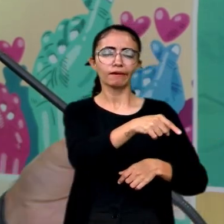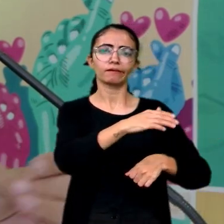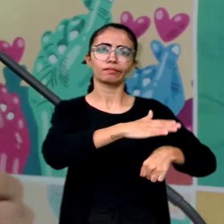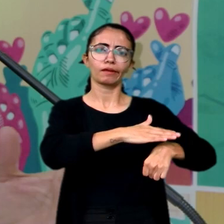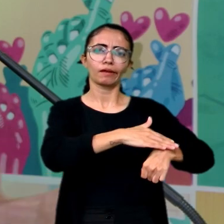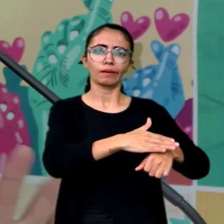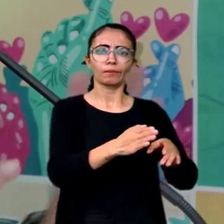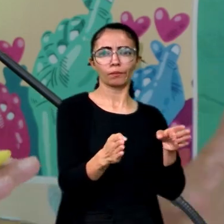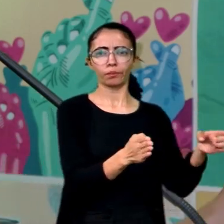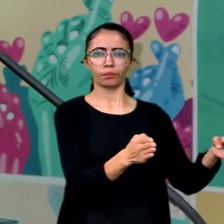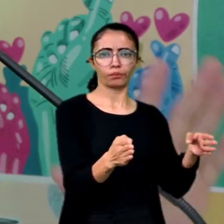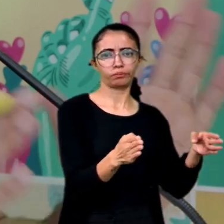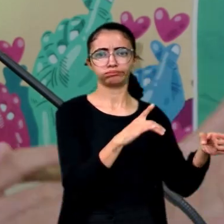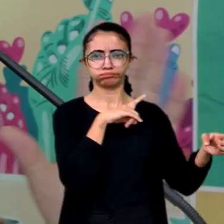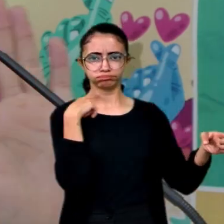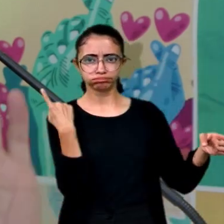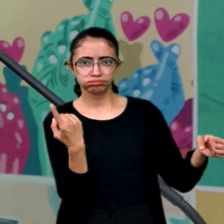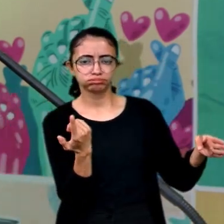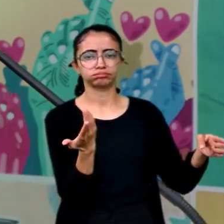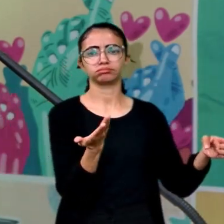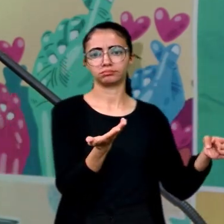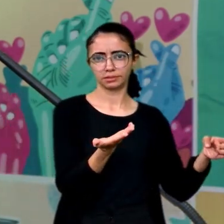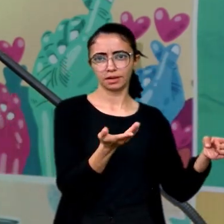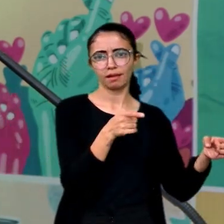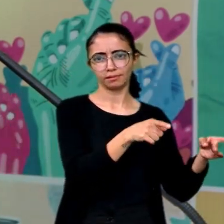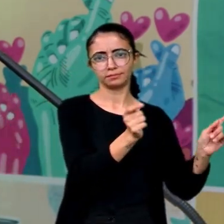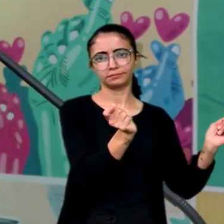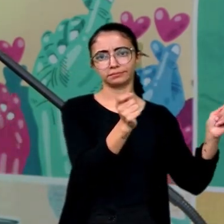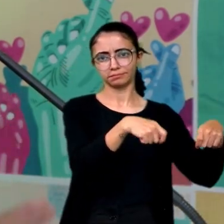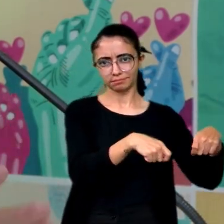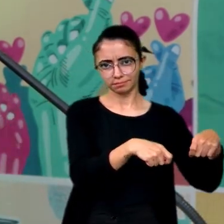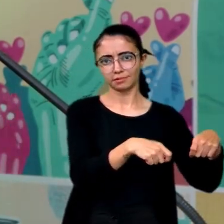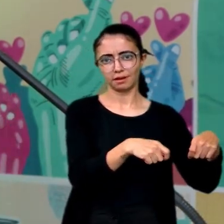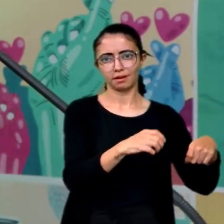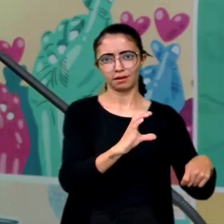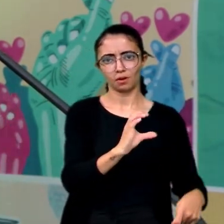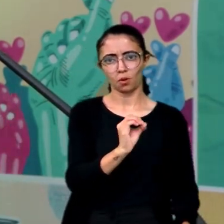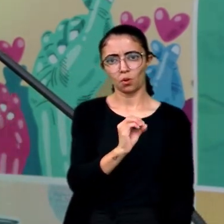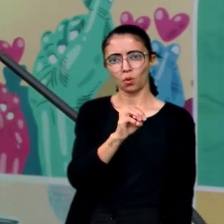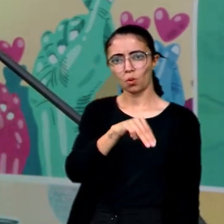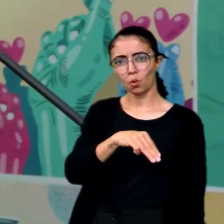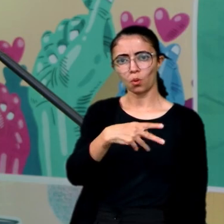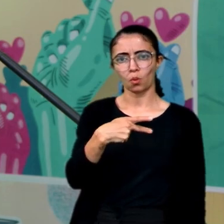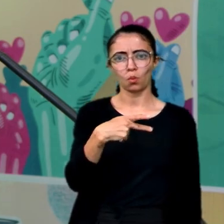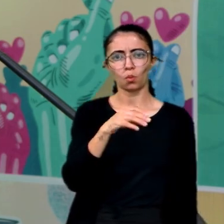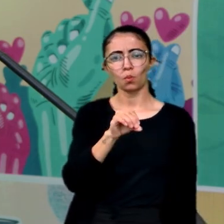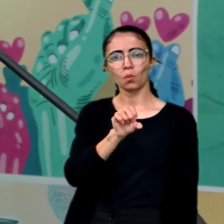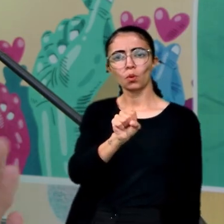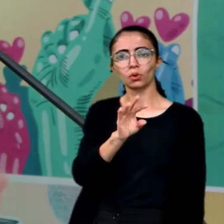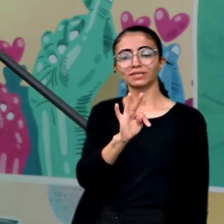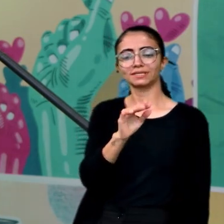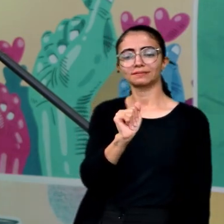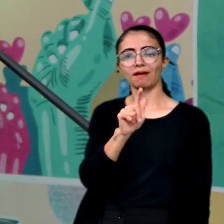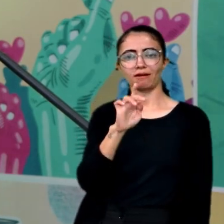útil, enfim. Elas podem ser compostadas. Isso, Elas isso. podem entrar no processo de compostagem.